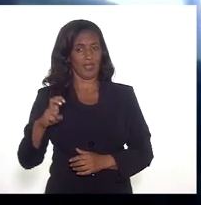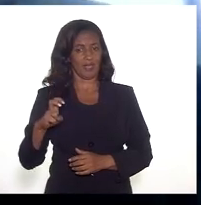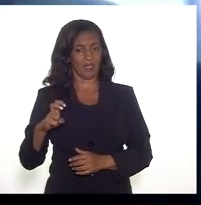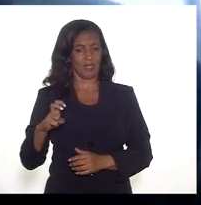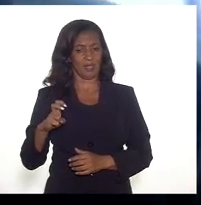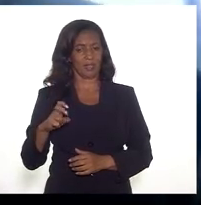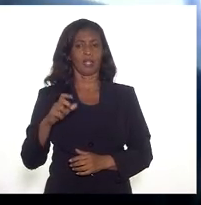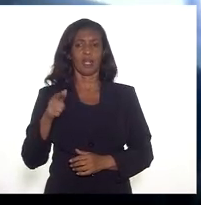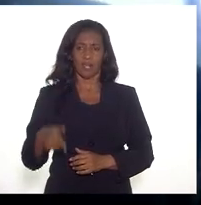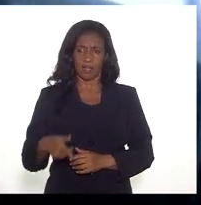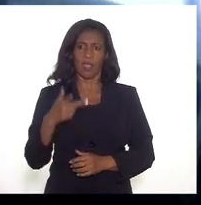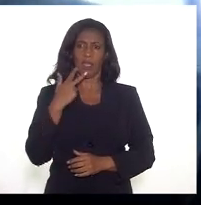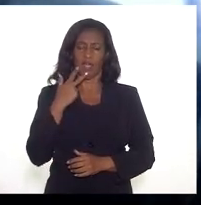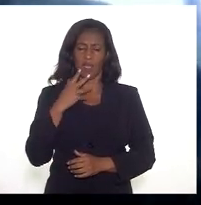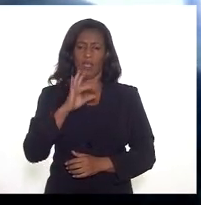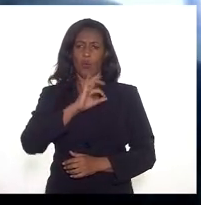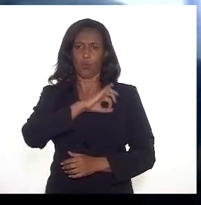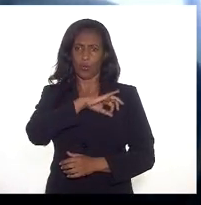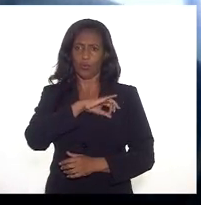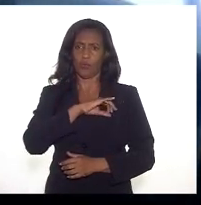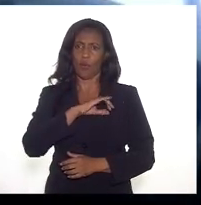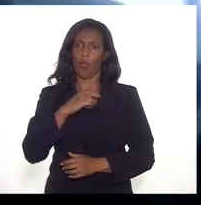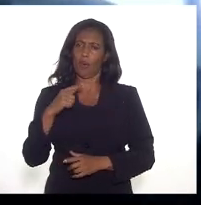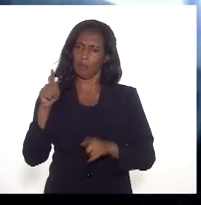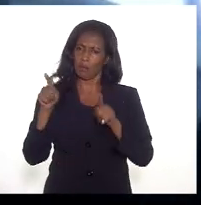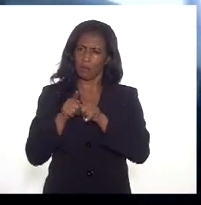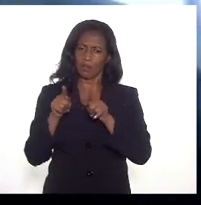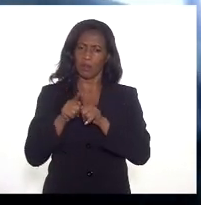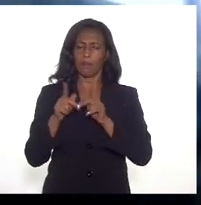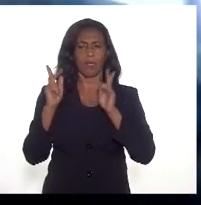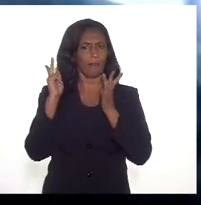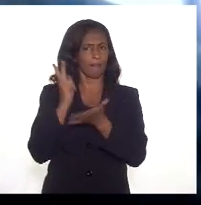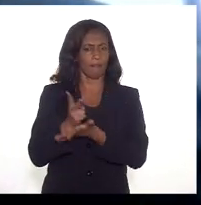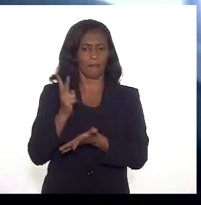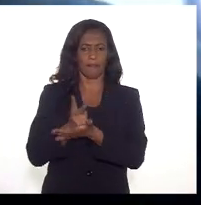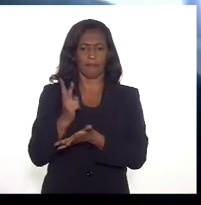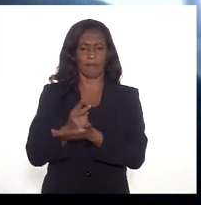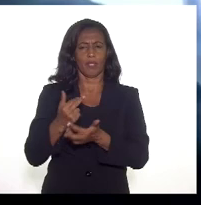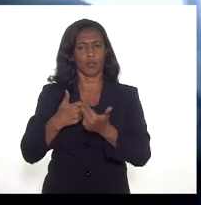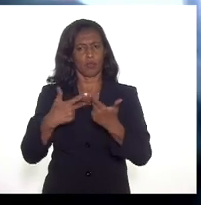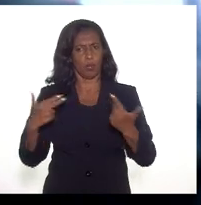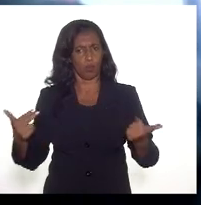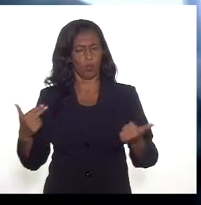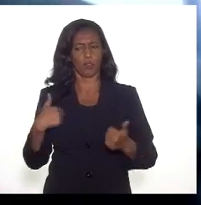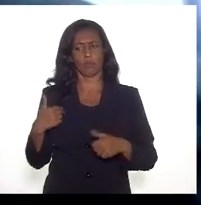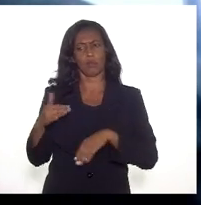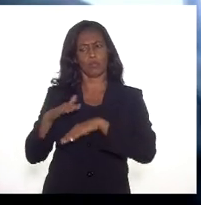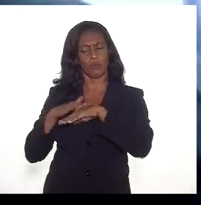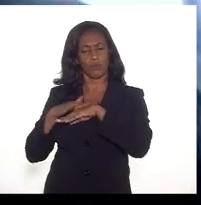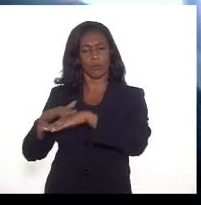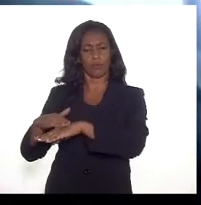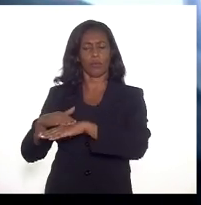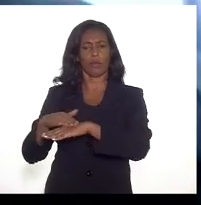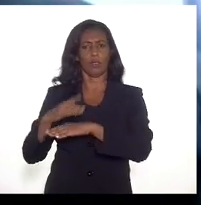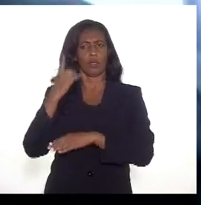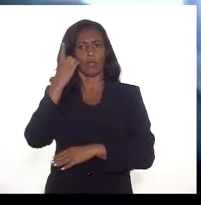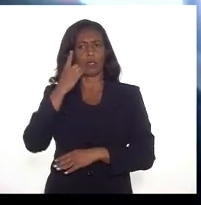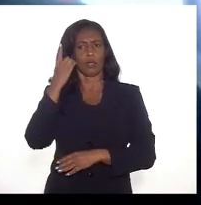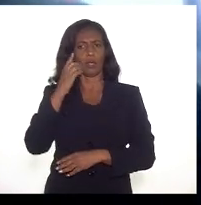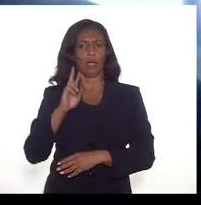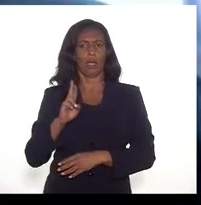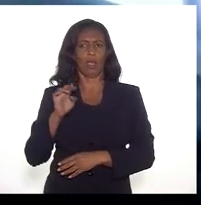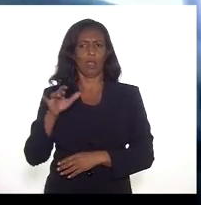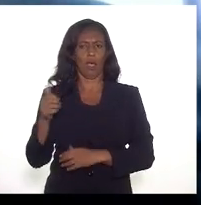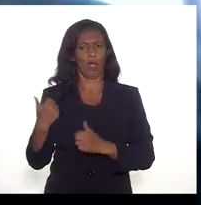e trata de equipamentos nos uniformes, exatamente a mesma coisa. Mas é claro que eu vou falar com a deputada Renata, que é minha